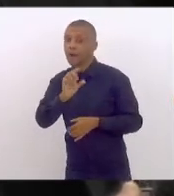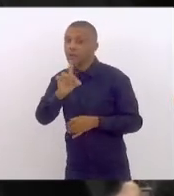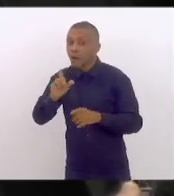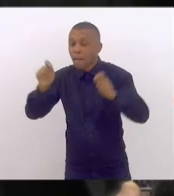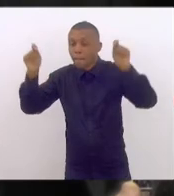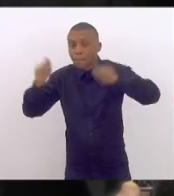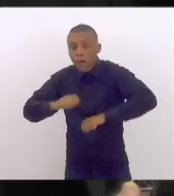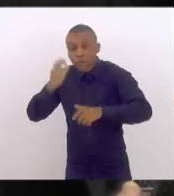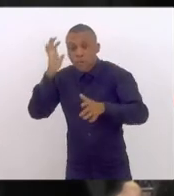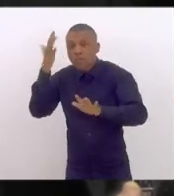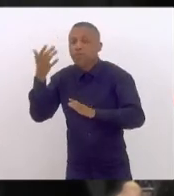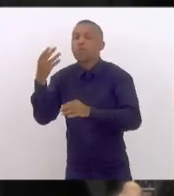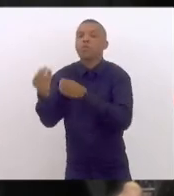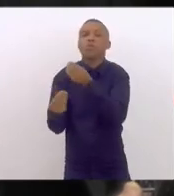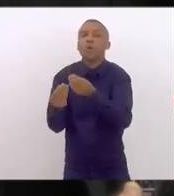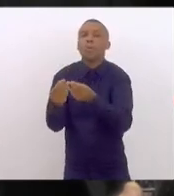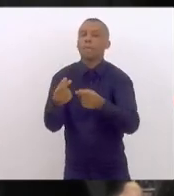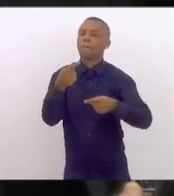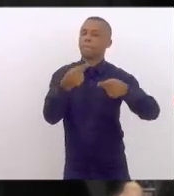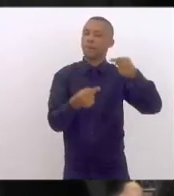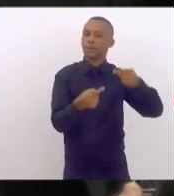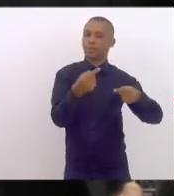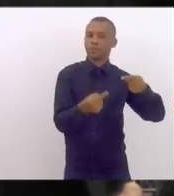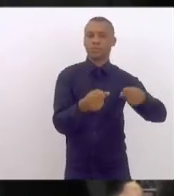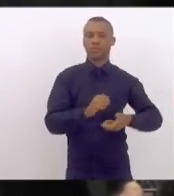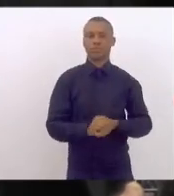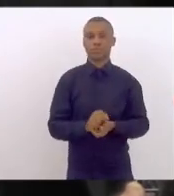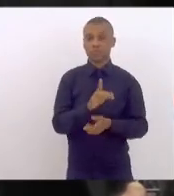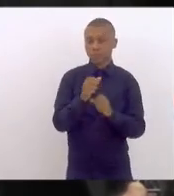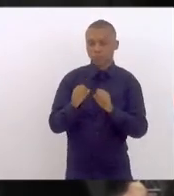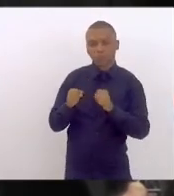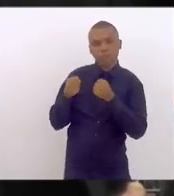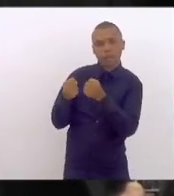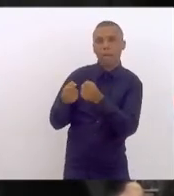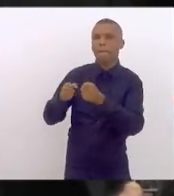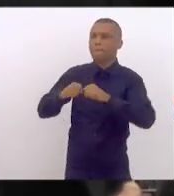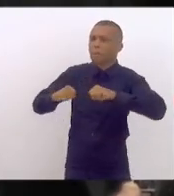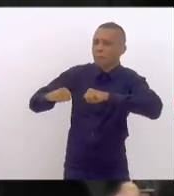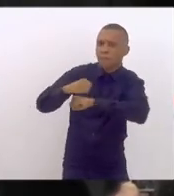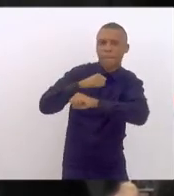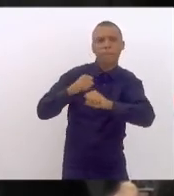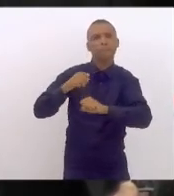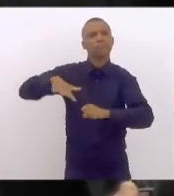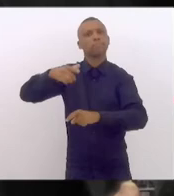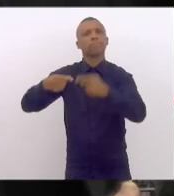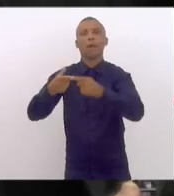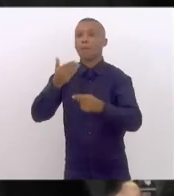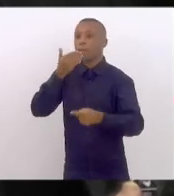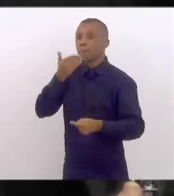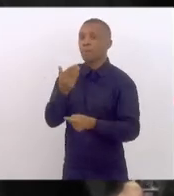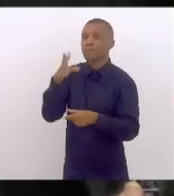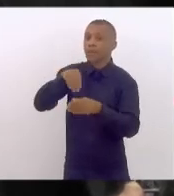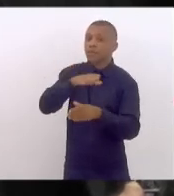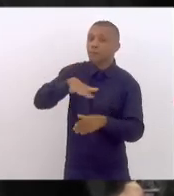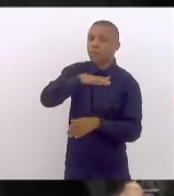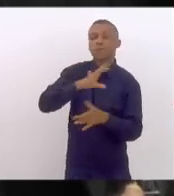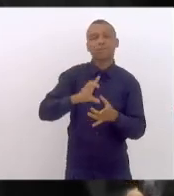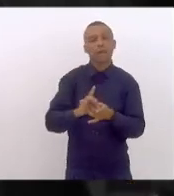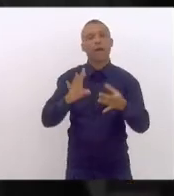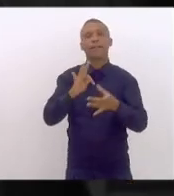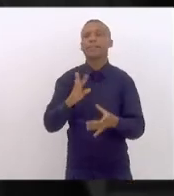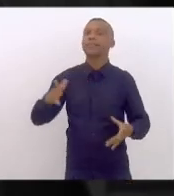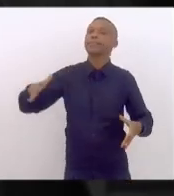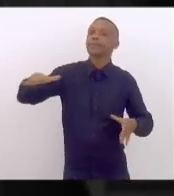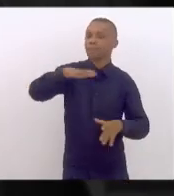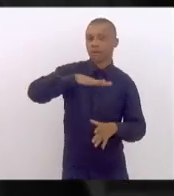não há outro instrumento só podem ser enfrentados pela política e de preferência obviamente no ambiente da democracia